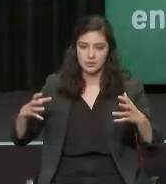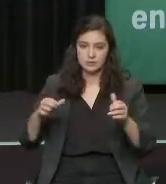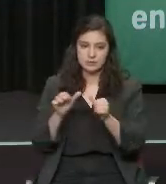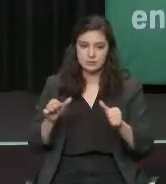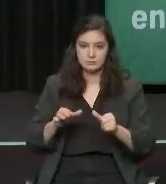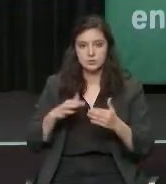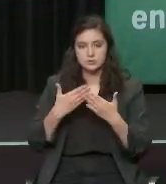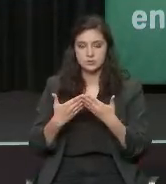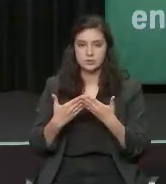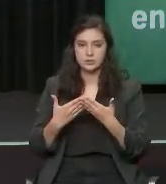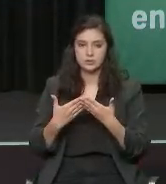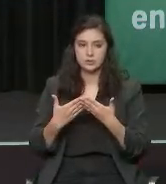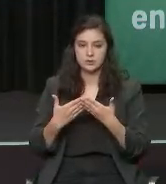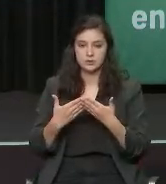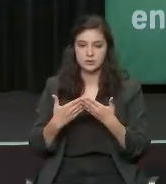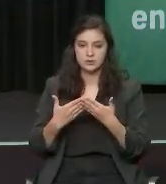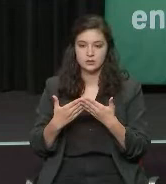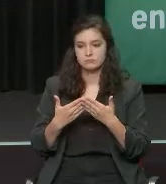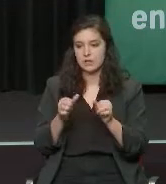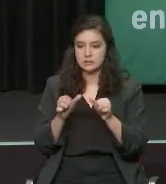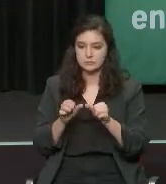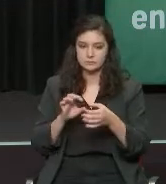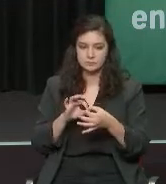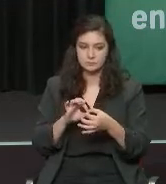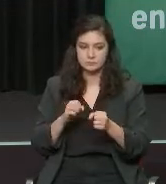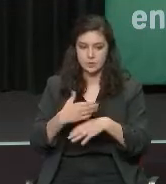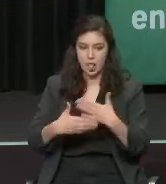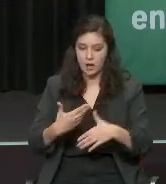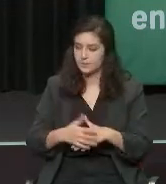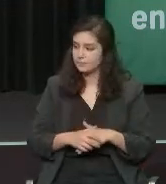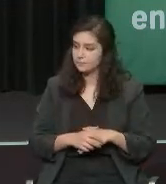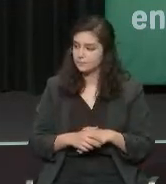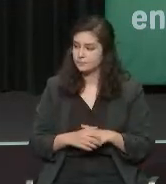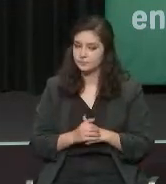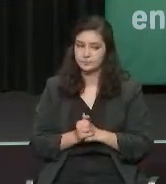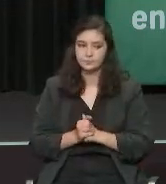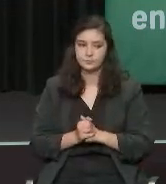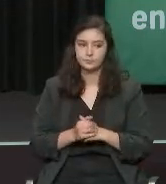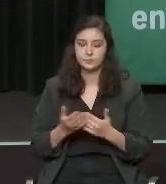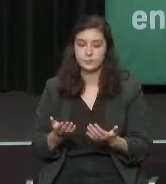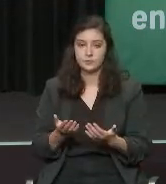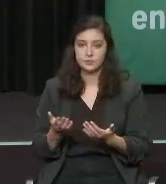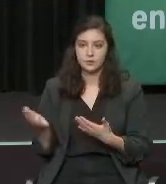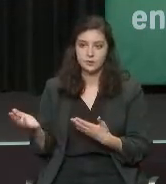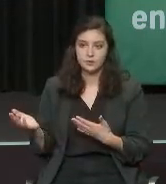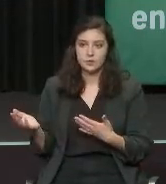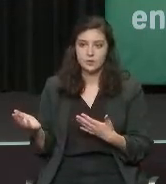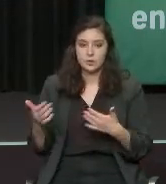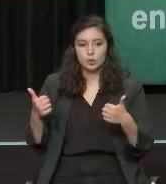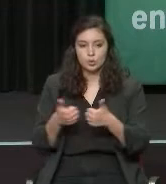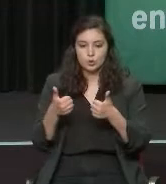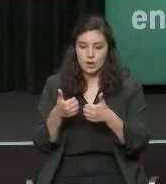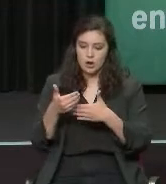um sistema de repulsão magnética que torna o nosso sistema de aterragem mais viável. Durante